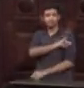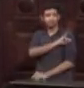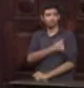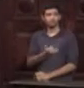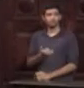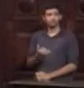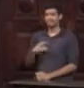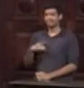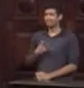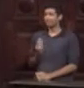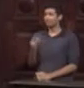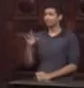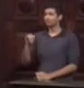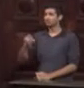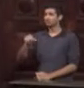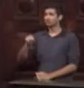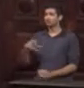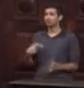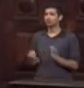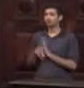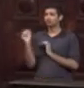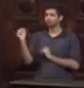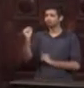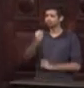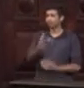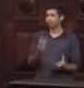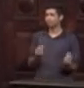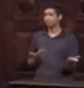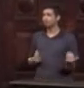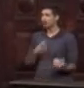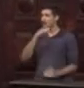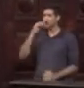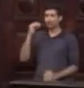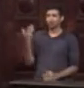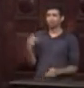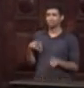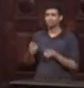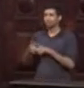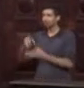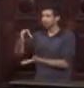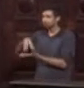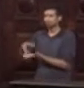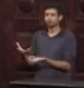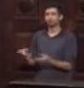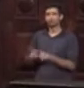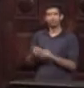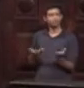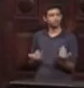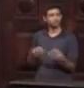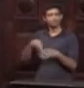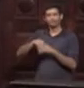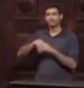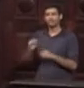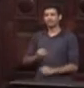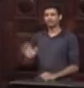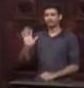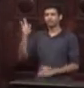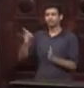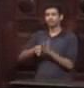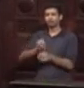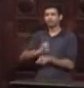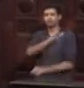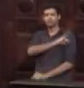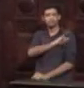taxas elevadíssimas de assassinato de jovens e adolescentes, sobretudo em áreas populares, sobretudo jovens negros e pobres na periferia do Rio de